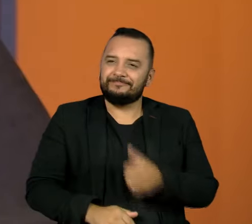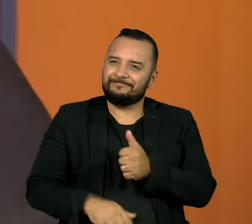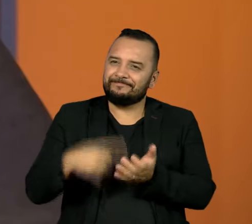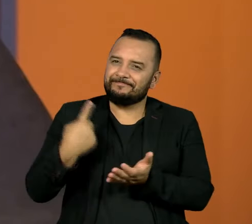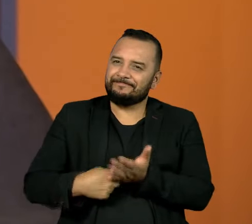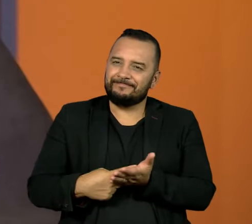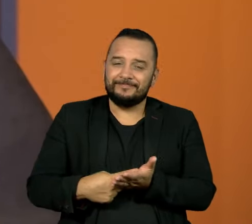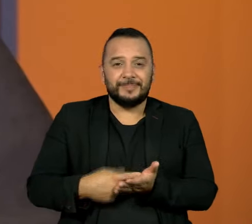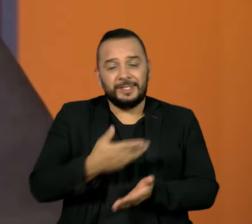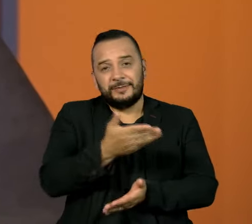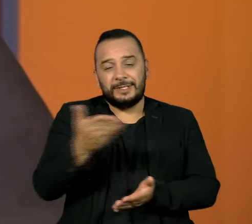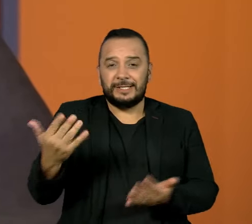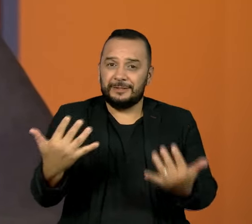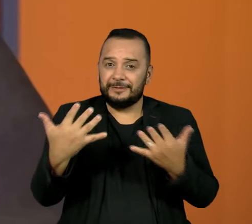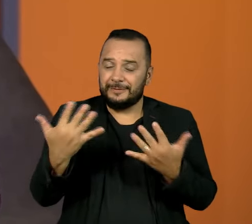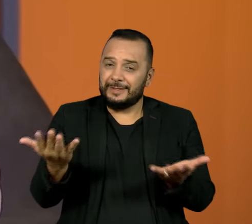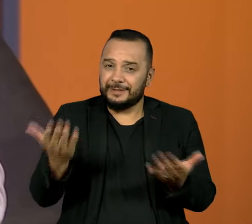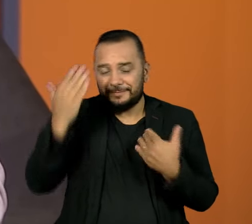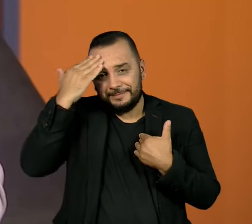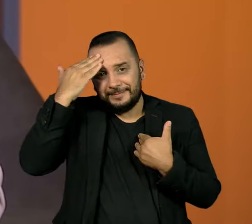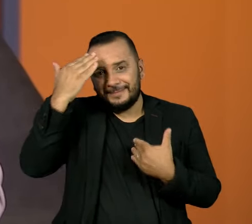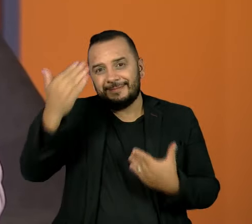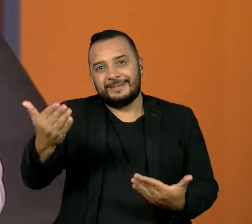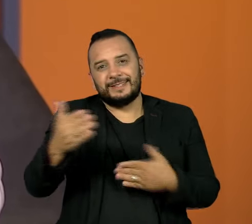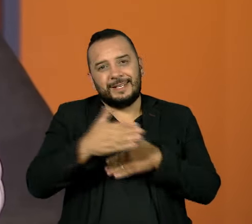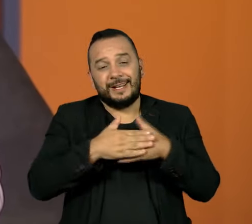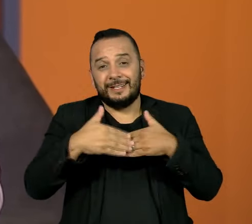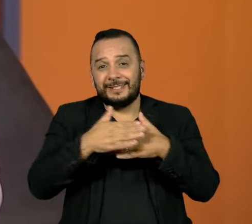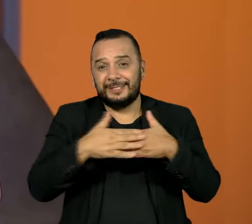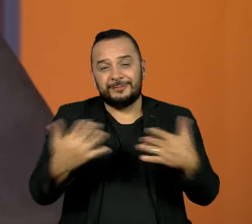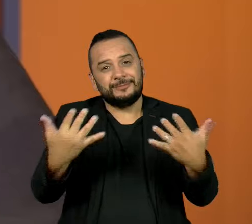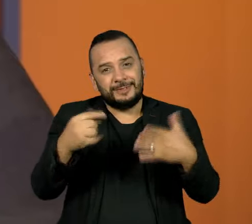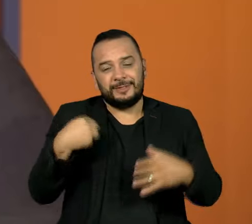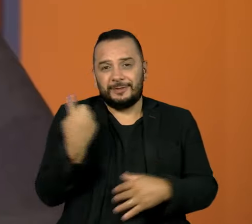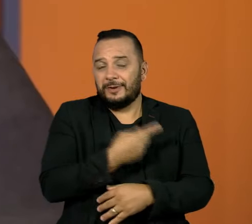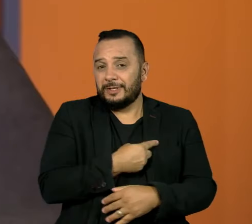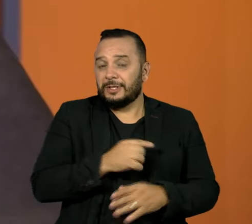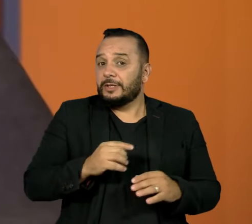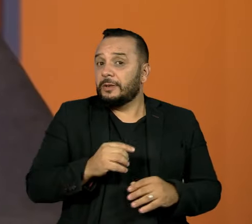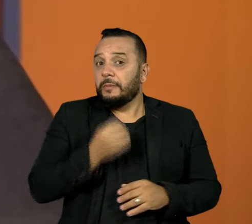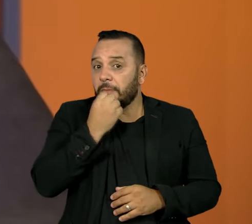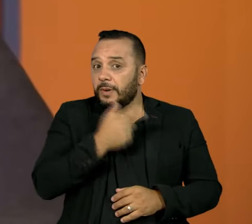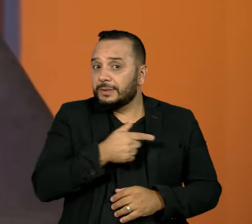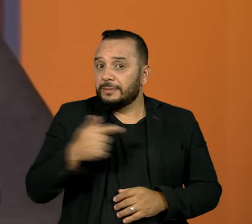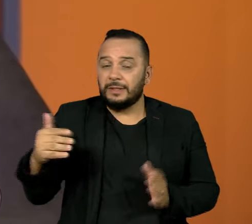a você, caro telespectador, muitíssimo obrigado pela gentileza da audiência. Tenham todos uma ótima